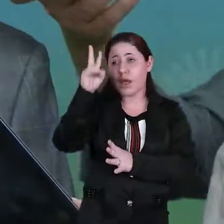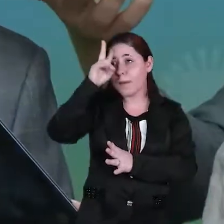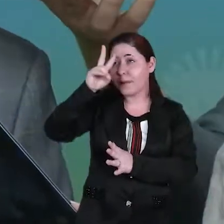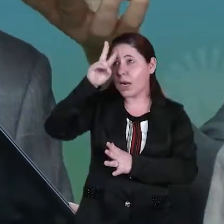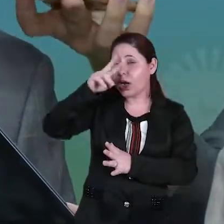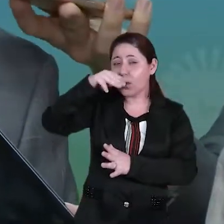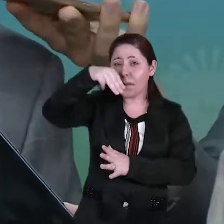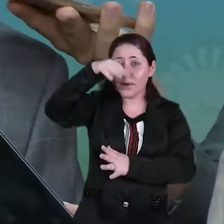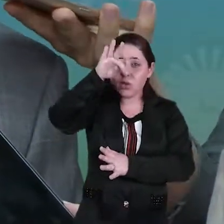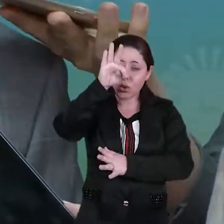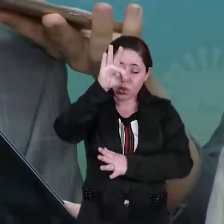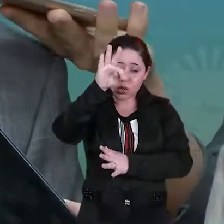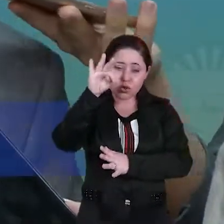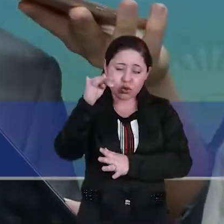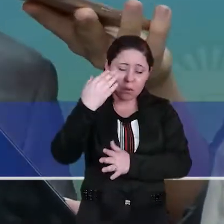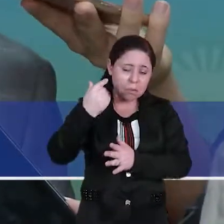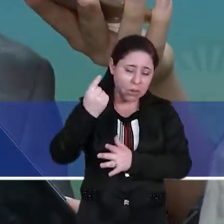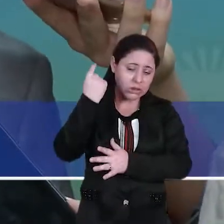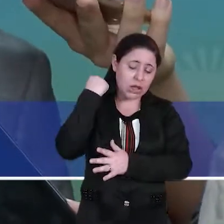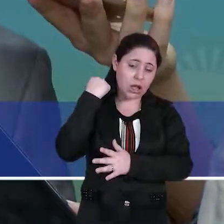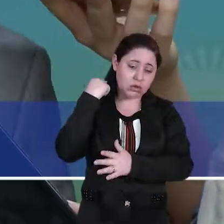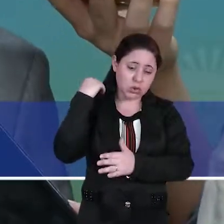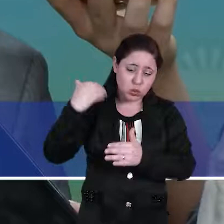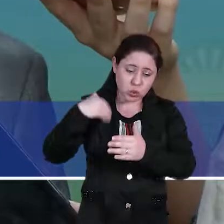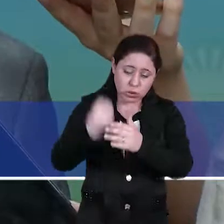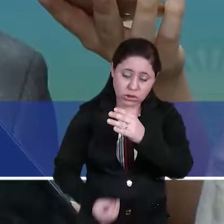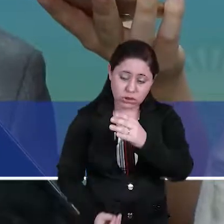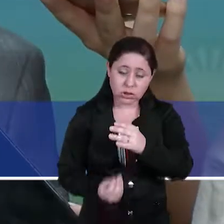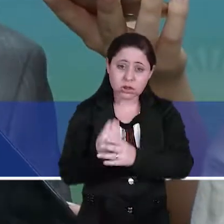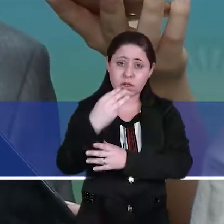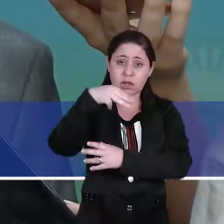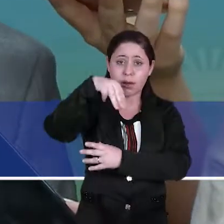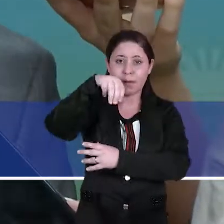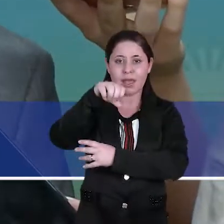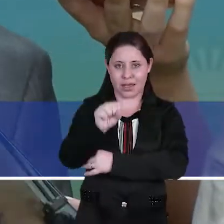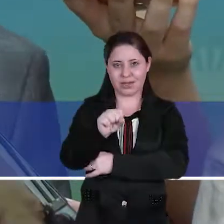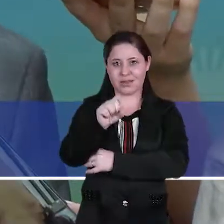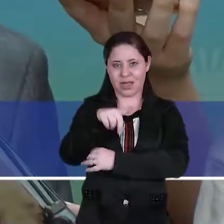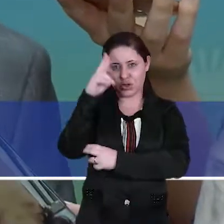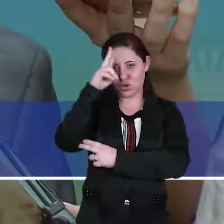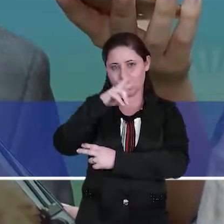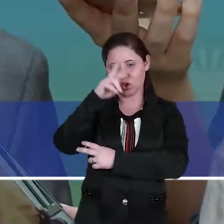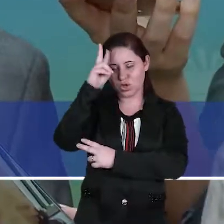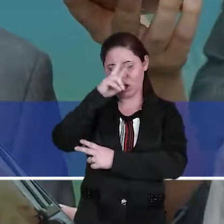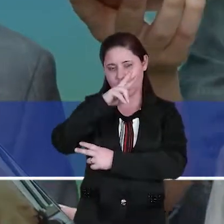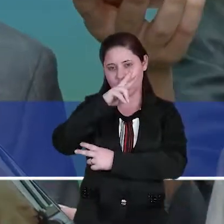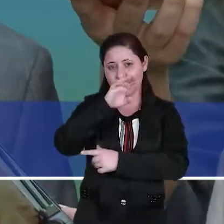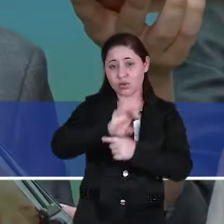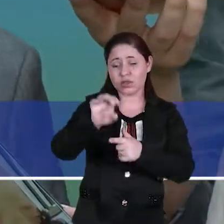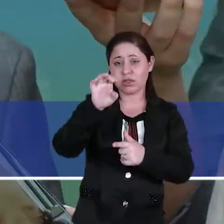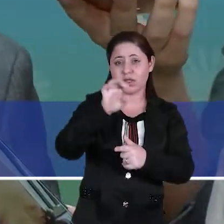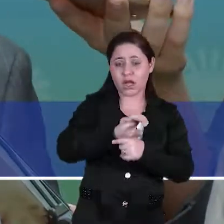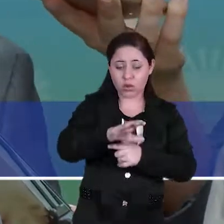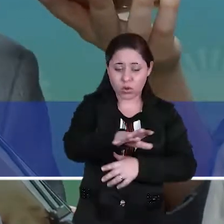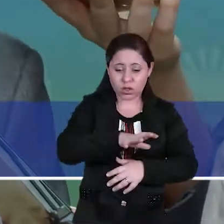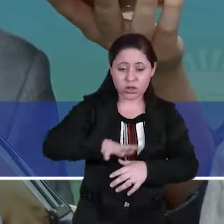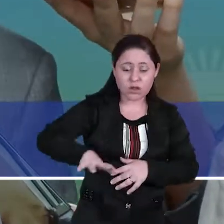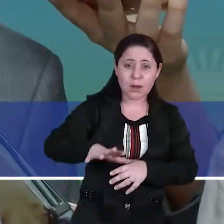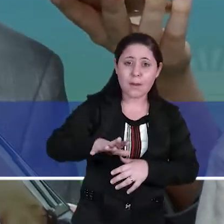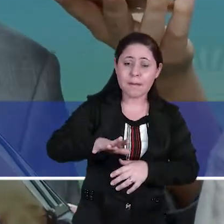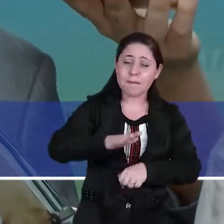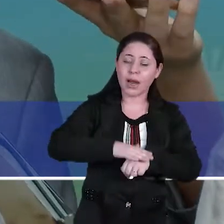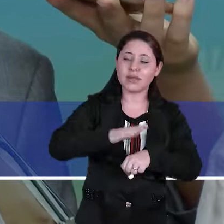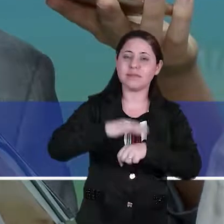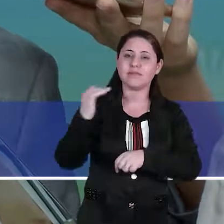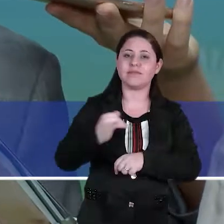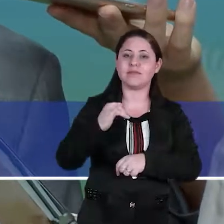desde o velho Mato Grosso até chegar ao nosso Mato Grosso do Sul, a história do nosso estado, da nossa região, mas